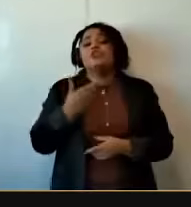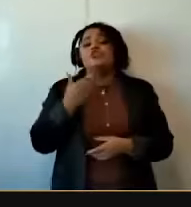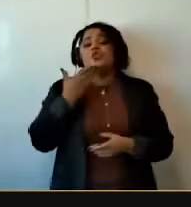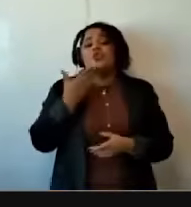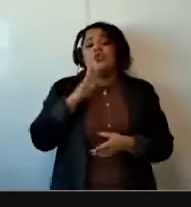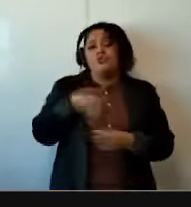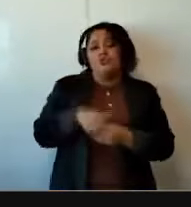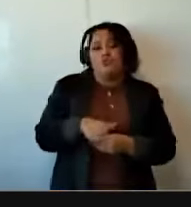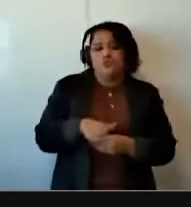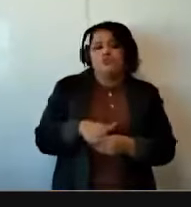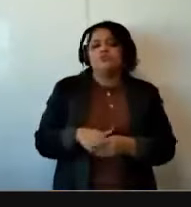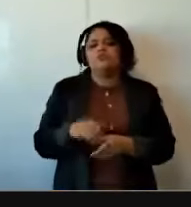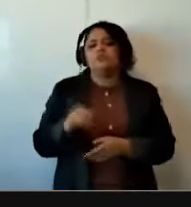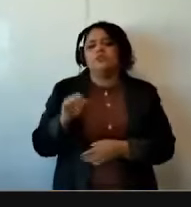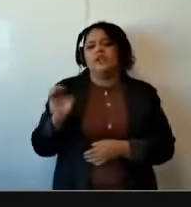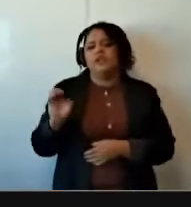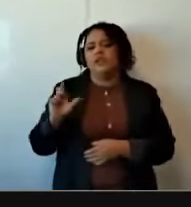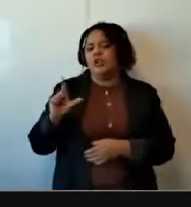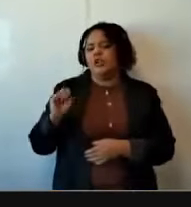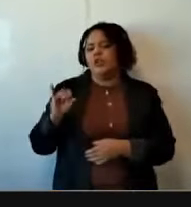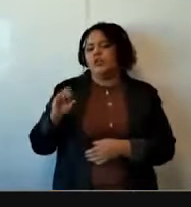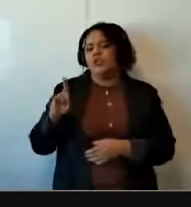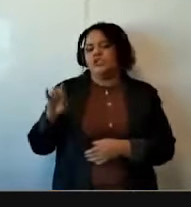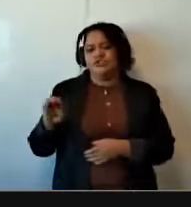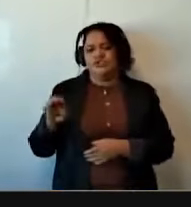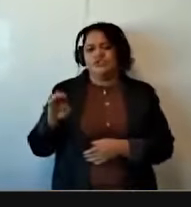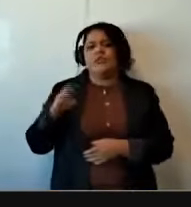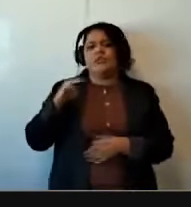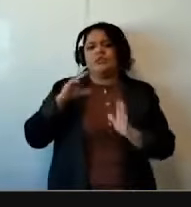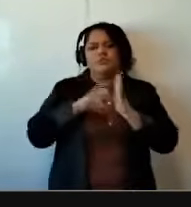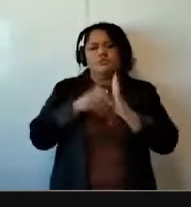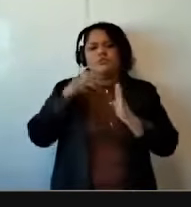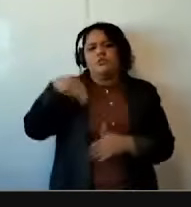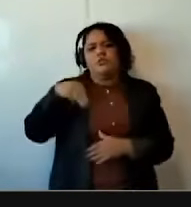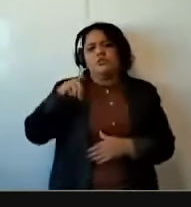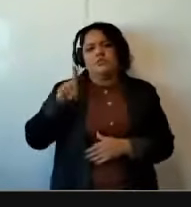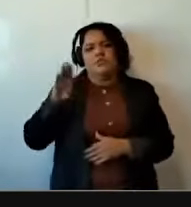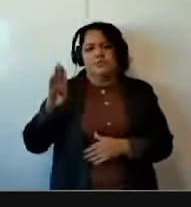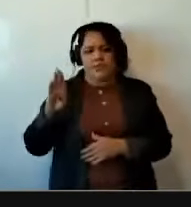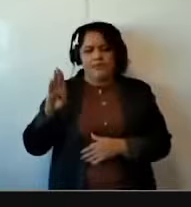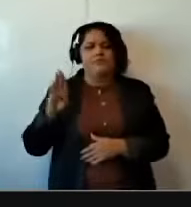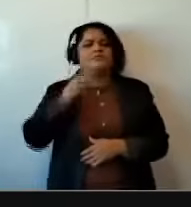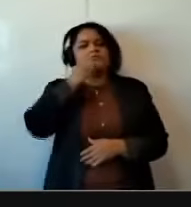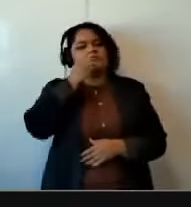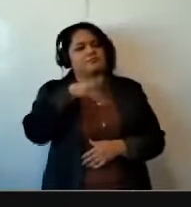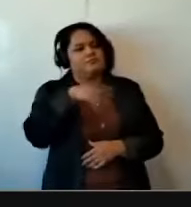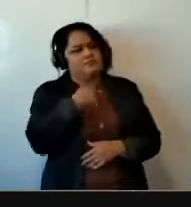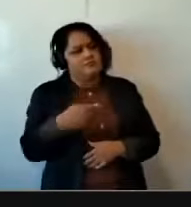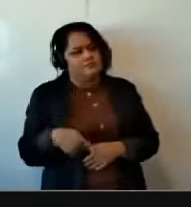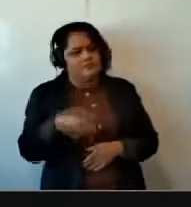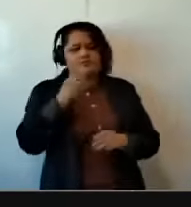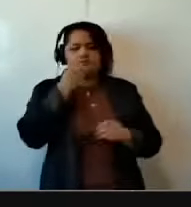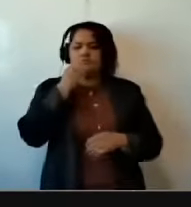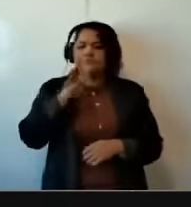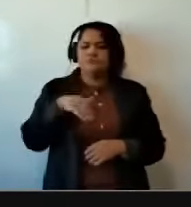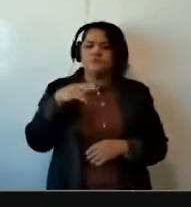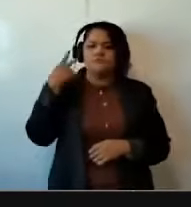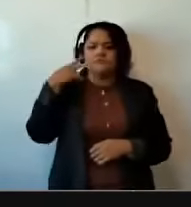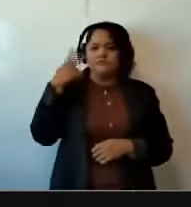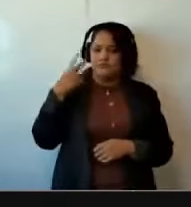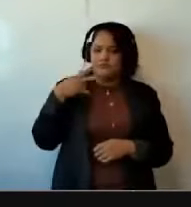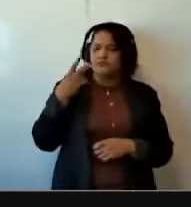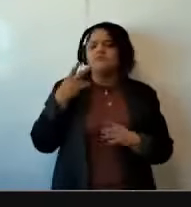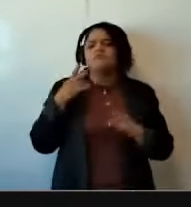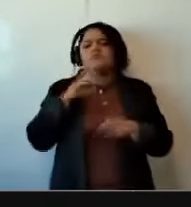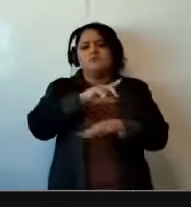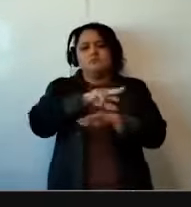MDB. Boa tarde, presidente. Boa tarde, vereadores. Boa tarde a todos que nos acompanham. Eu quero